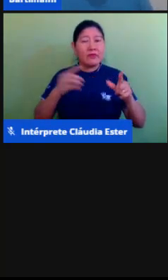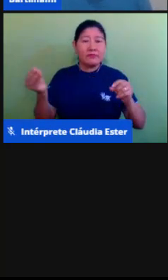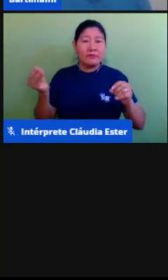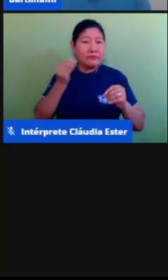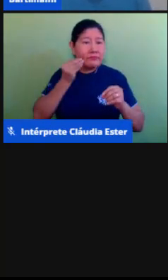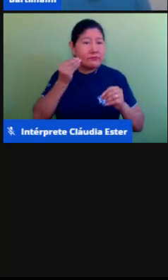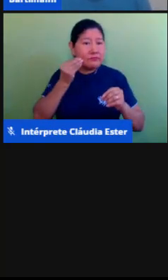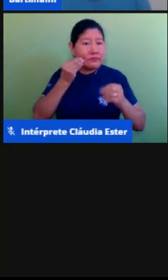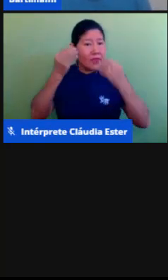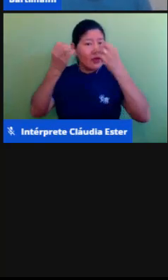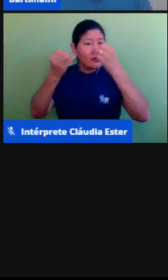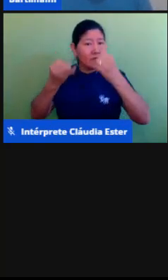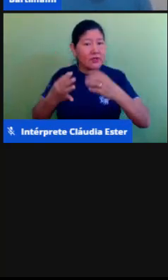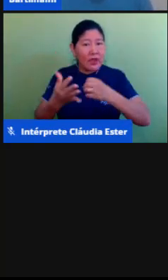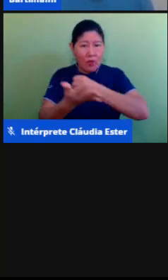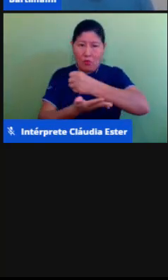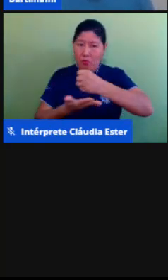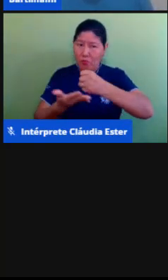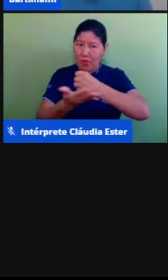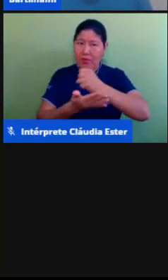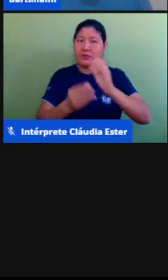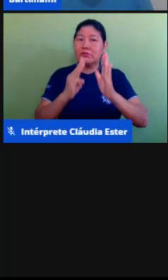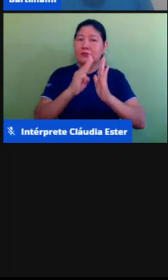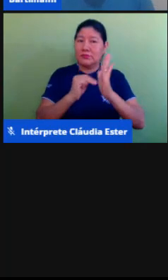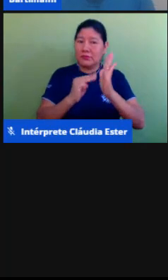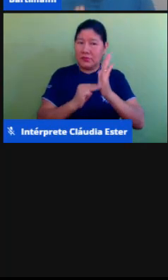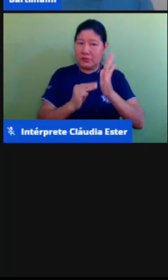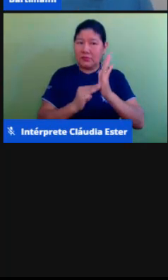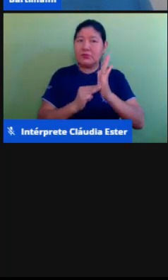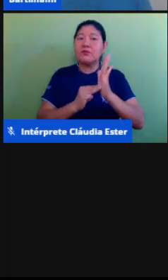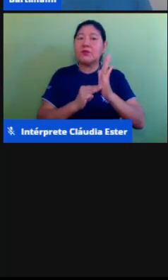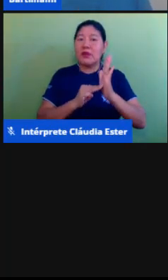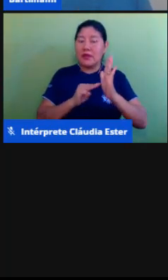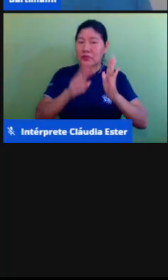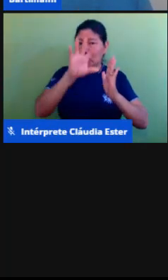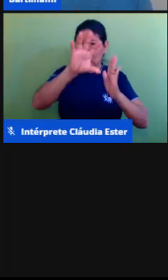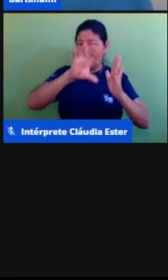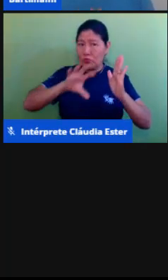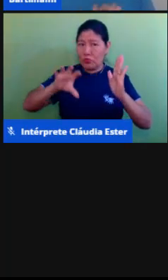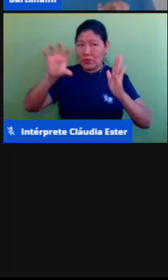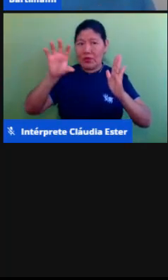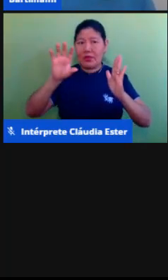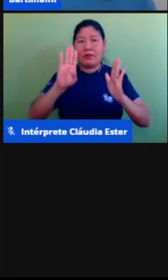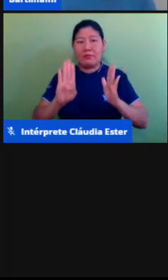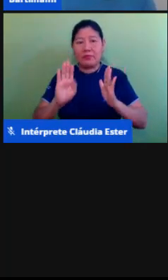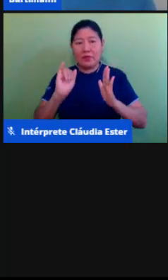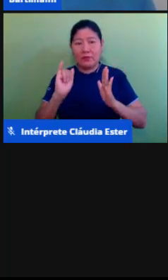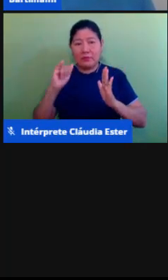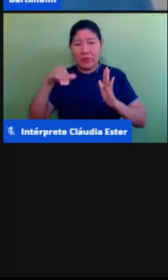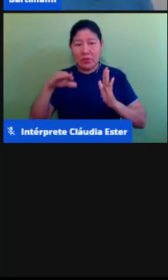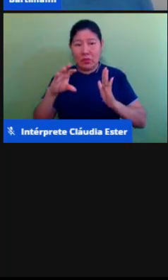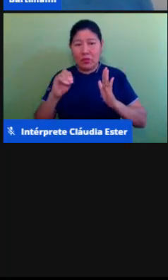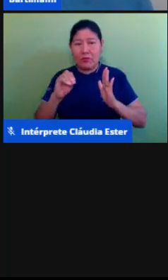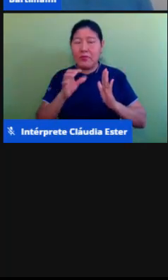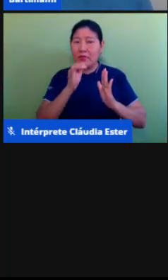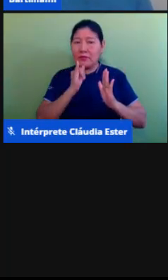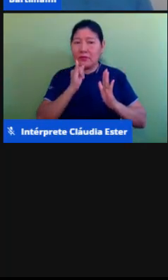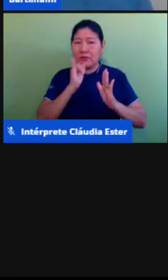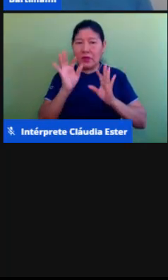básica para vocês como funciona essa metodologia do MAP Biomas. Inicialmente, é constituído um mosaico, né?